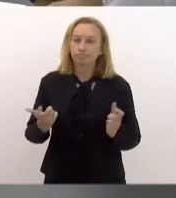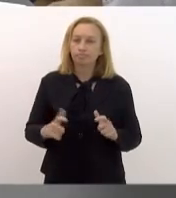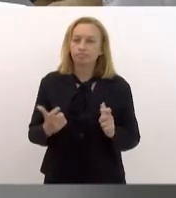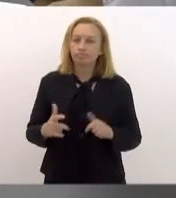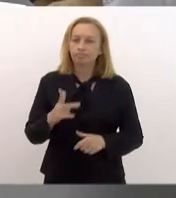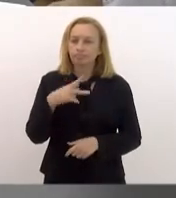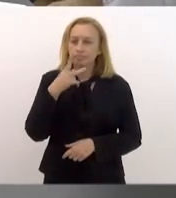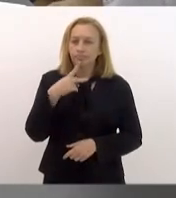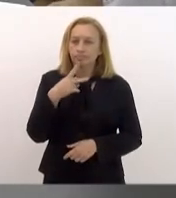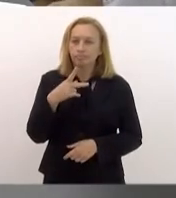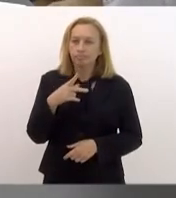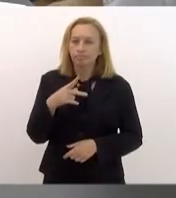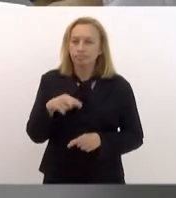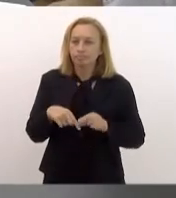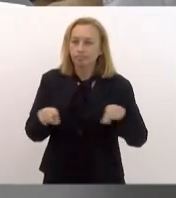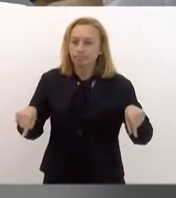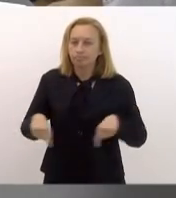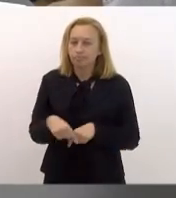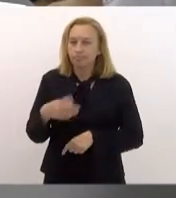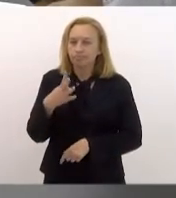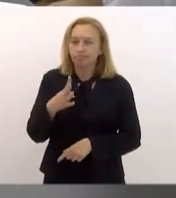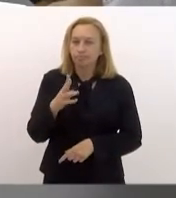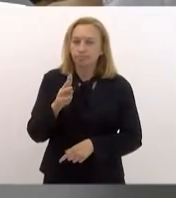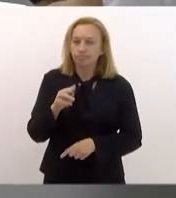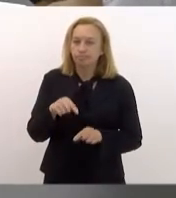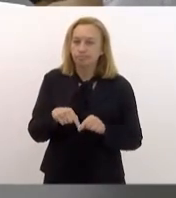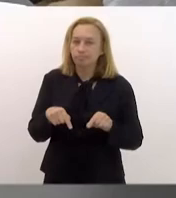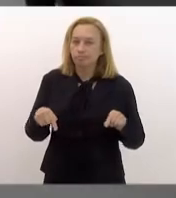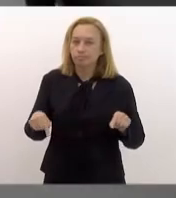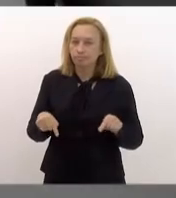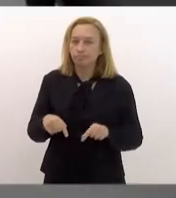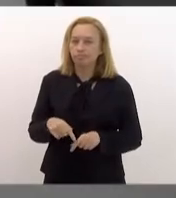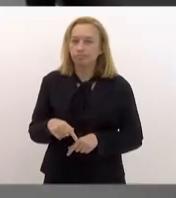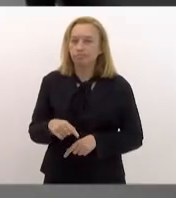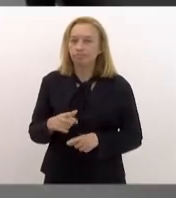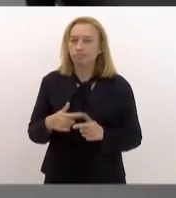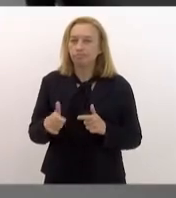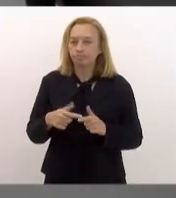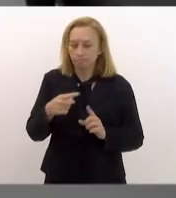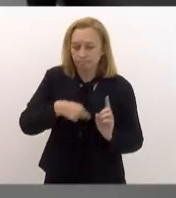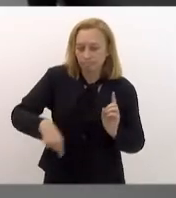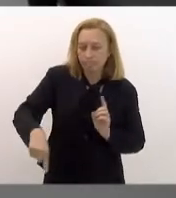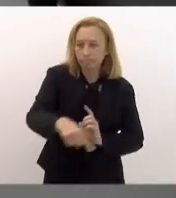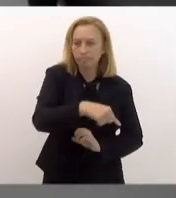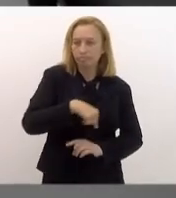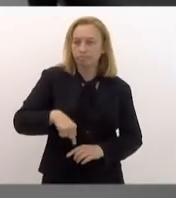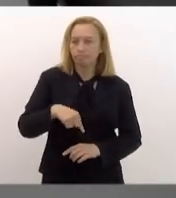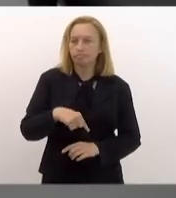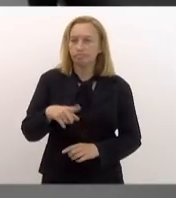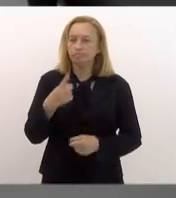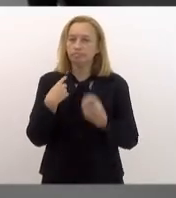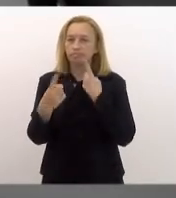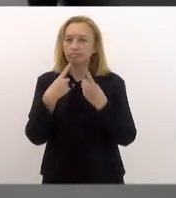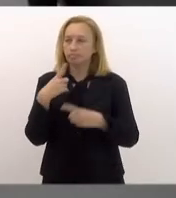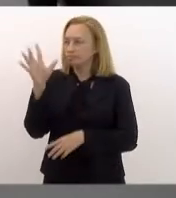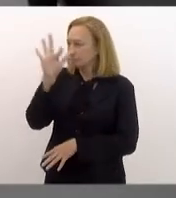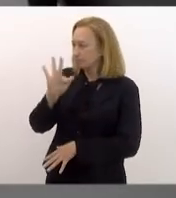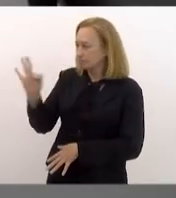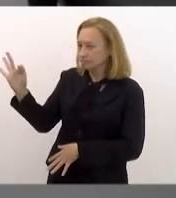como essa área de 4 metros, eu acho que o nosso maior problema está na ocupação desse entorno. Em relação à rodovia sendo federal ou